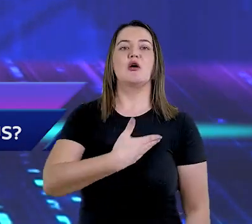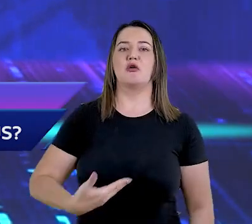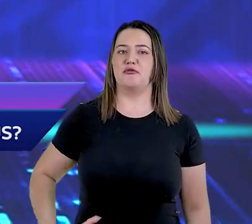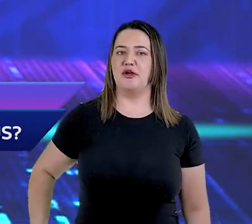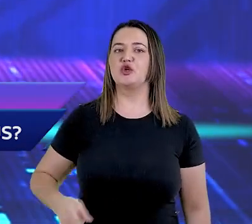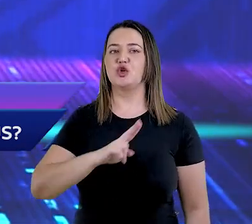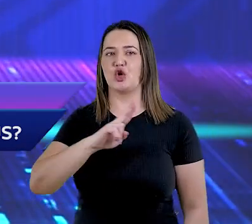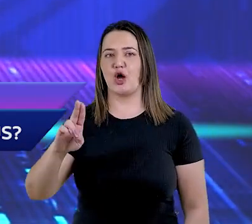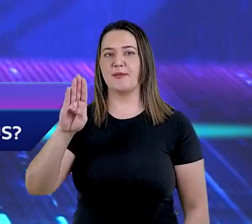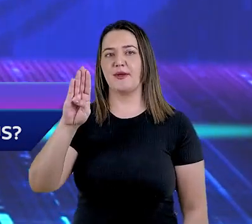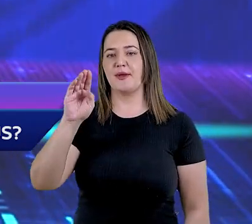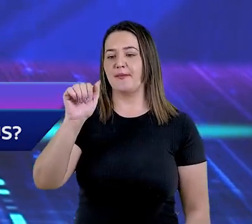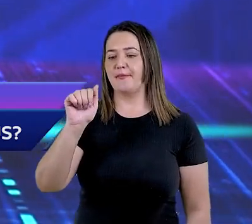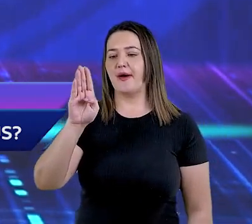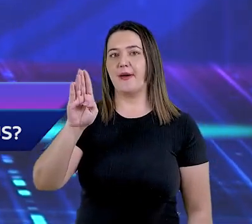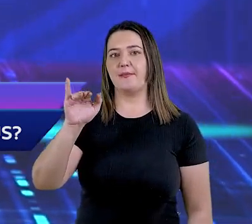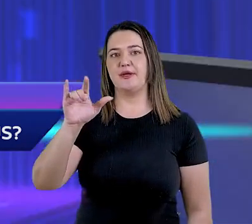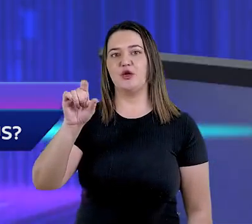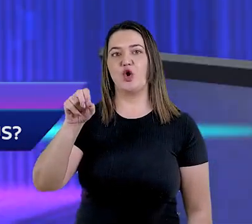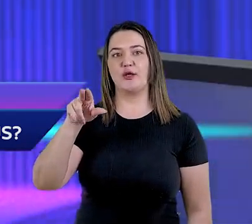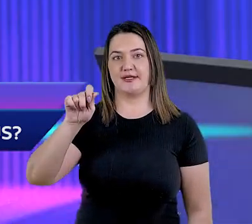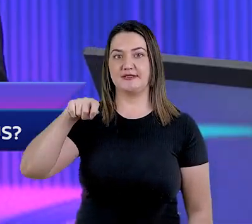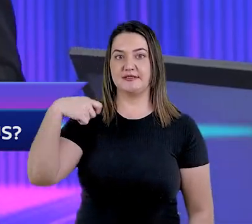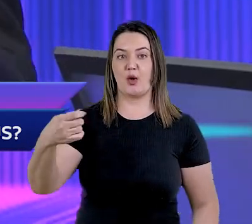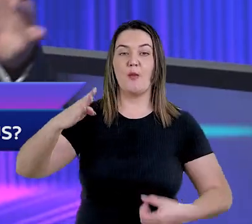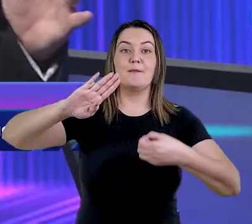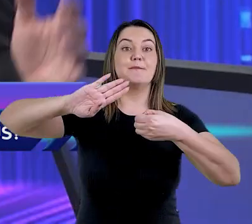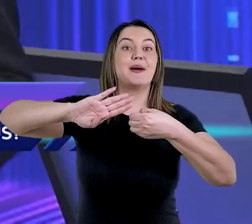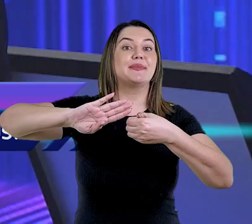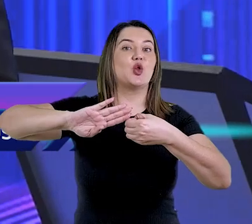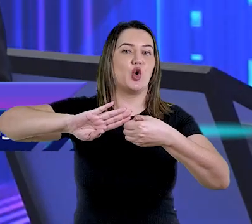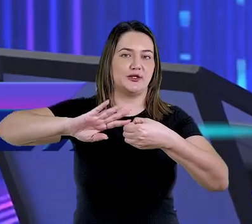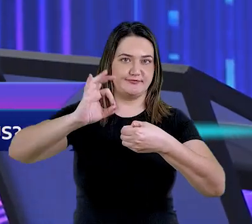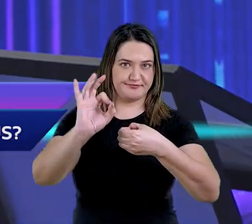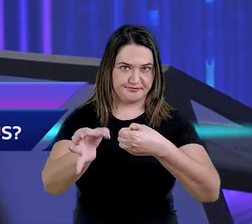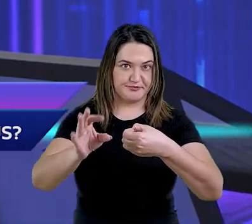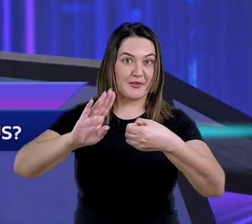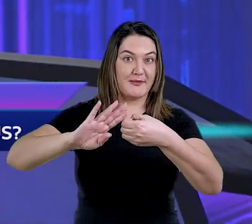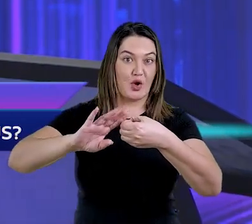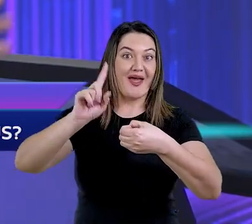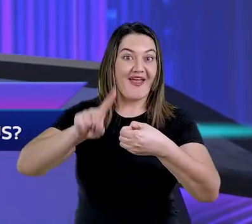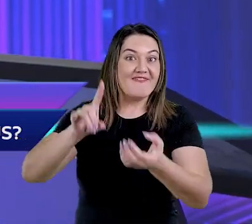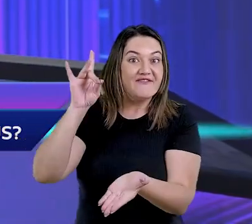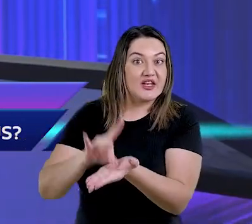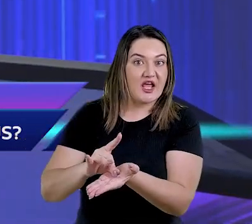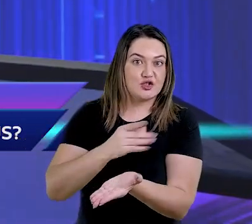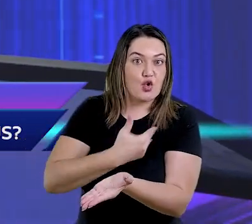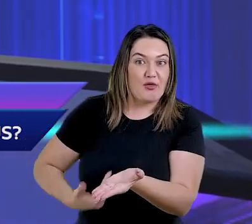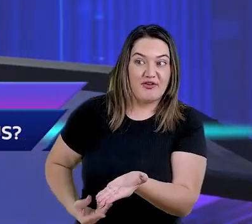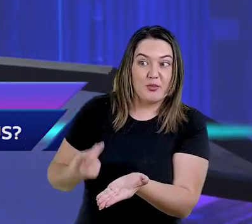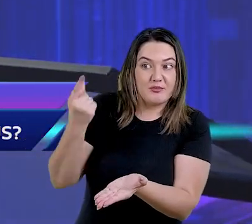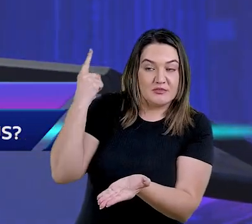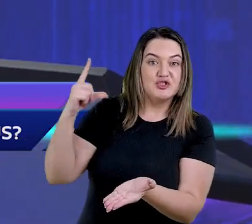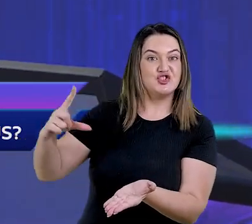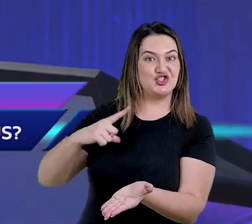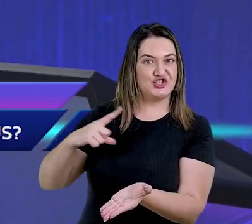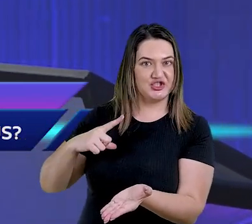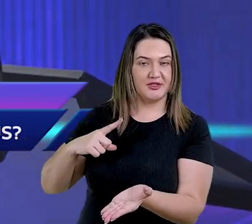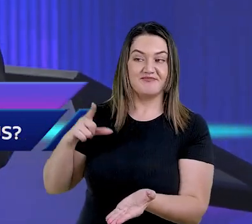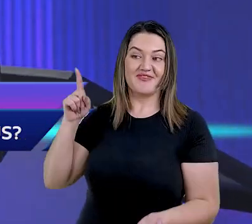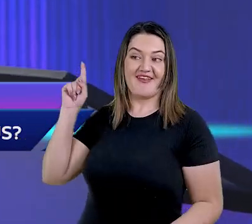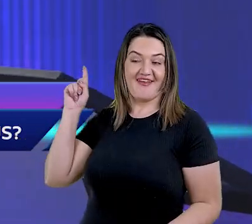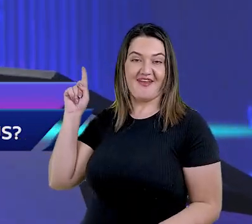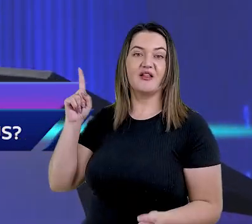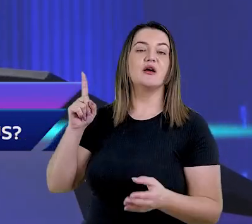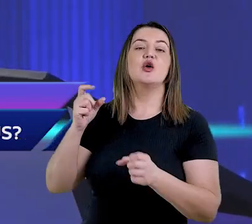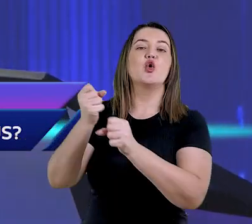história dessa cidade. Primeiro, a Babilônia antiga teve suas raízes na construção da Torre de